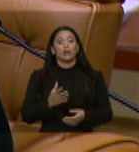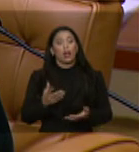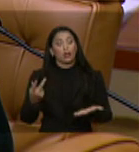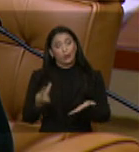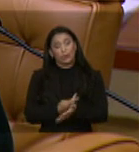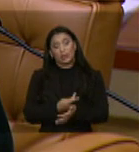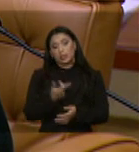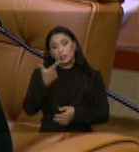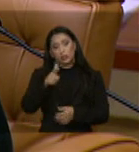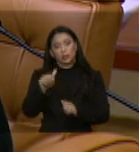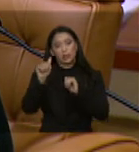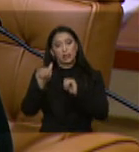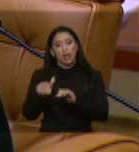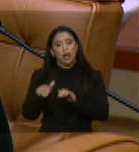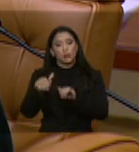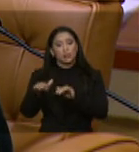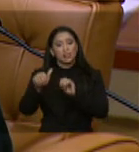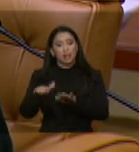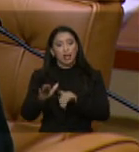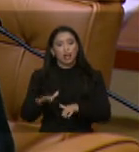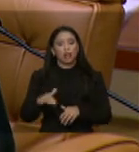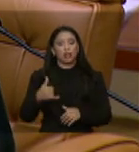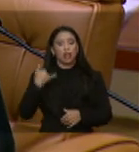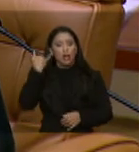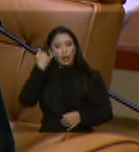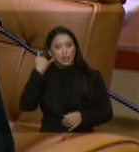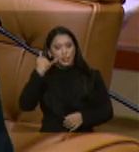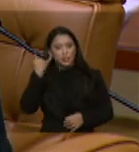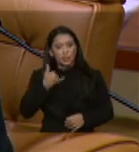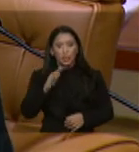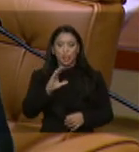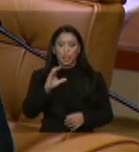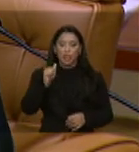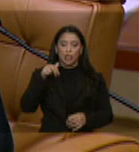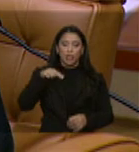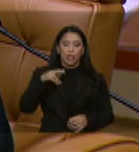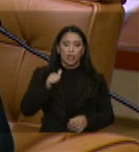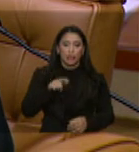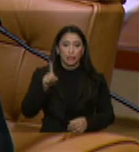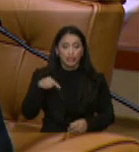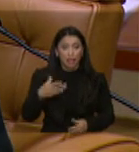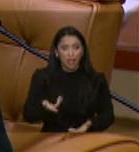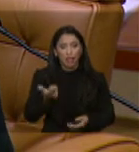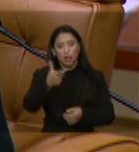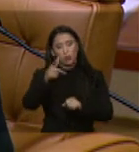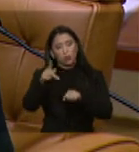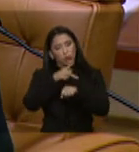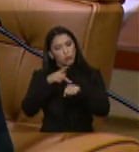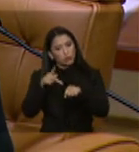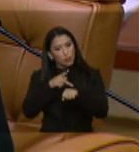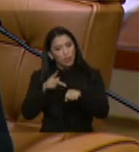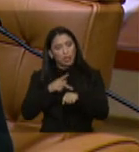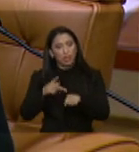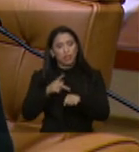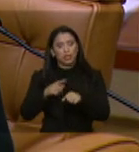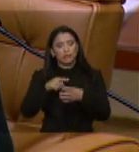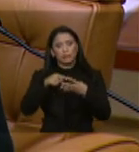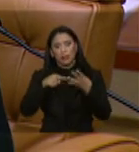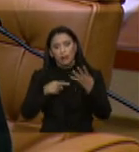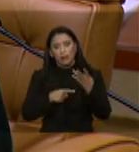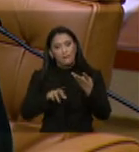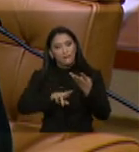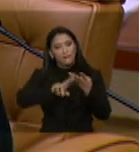Austrália Como eu disse anteriormente na Espanha Canadá permitem requisições diretas Dinamarca França e